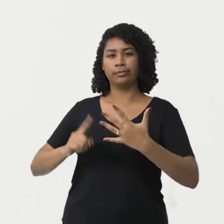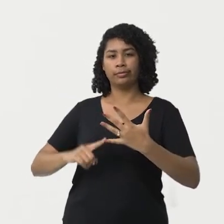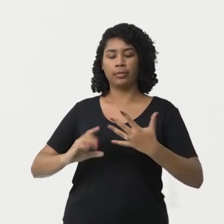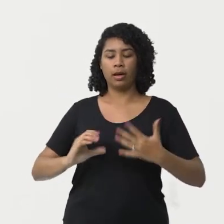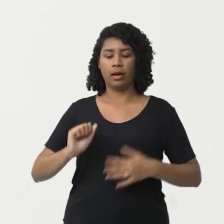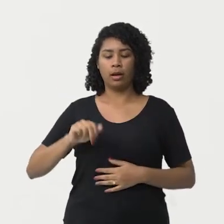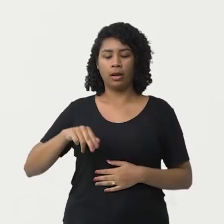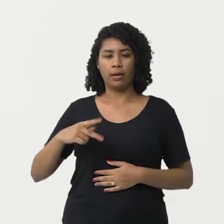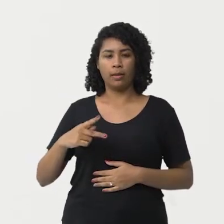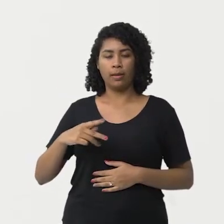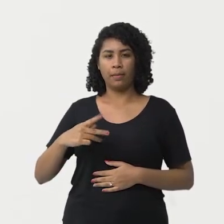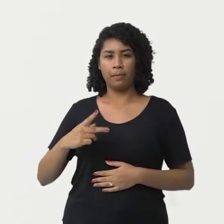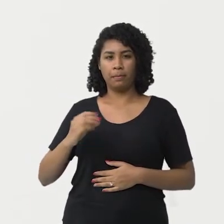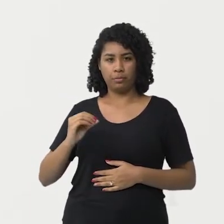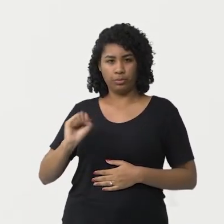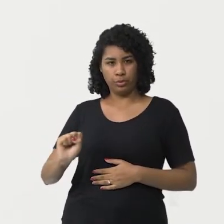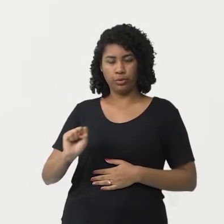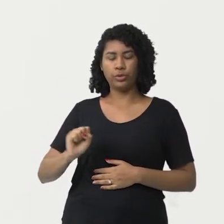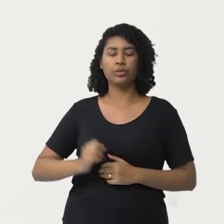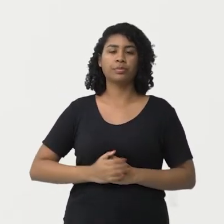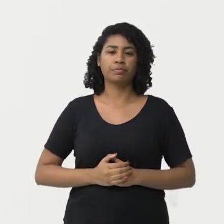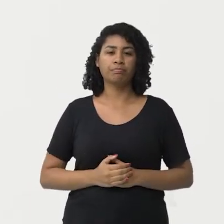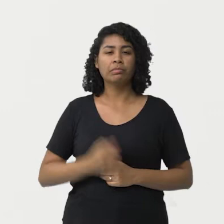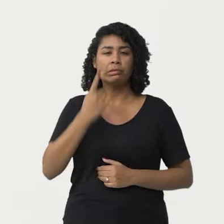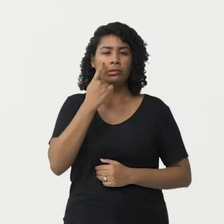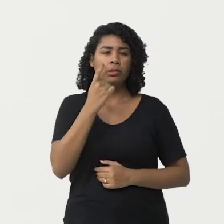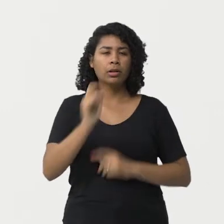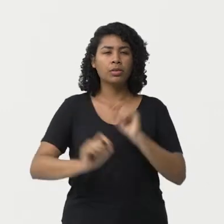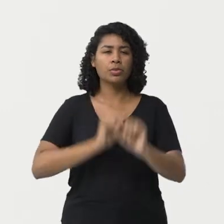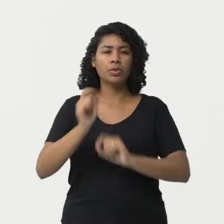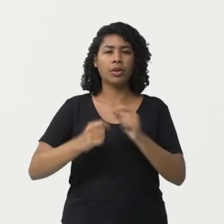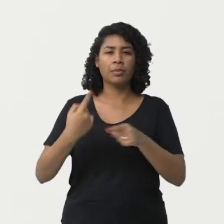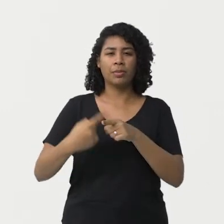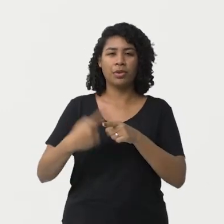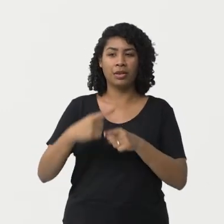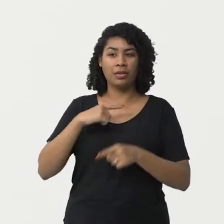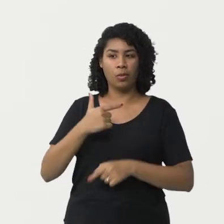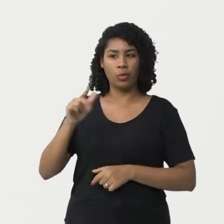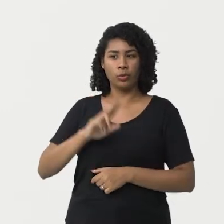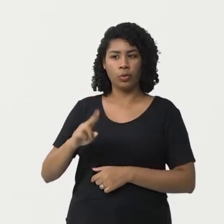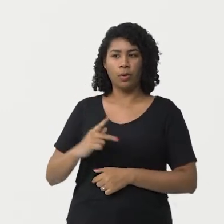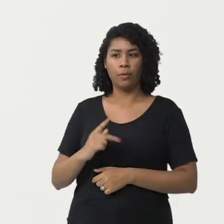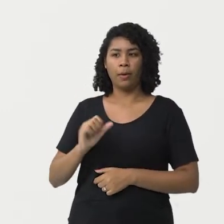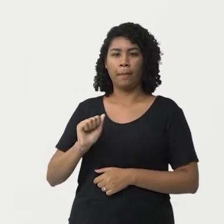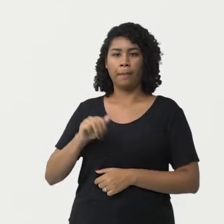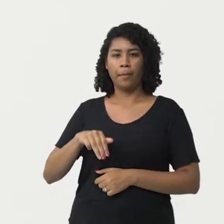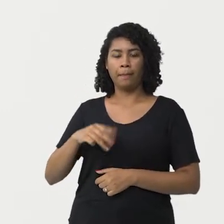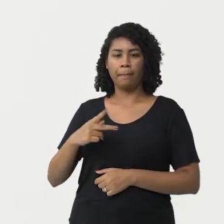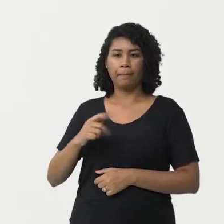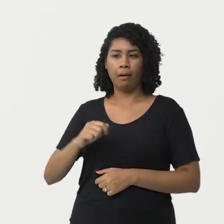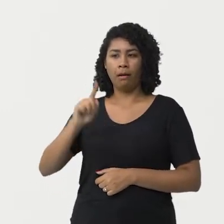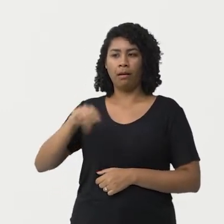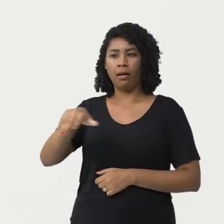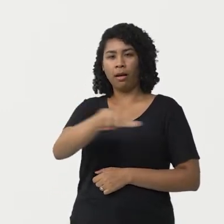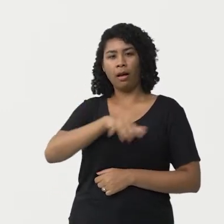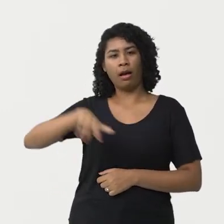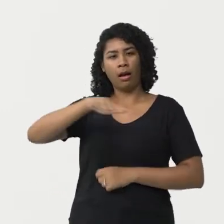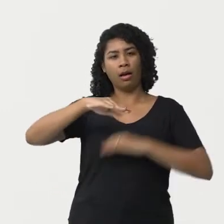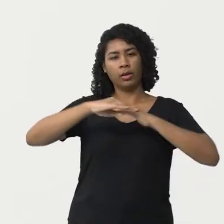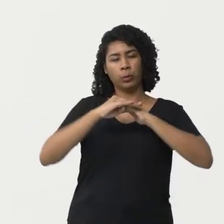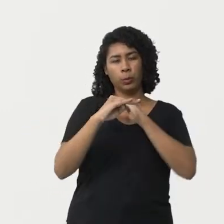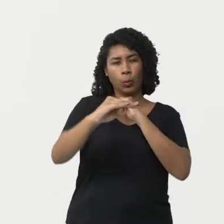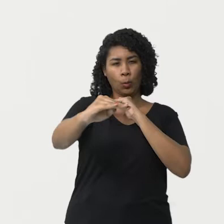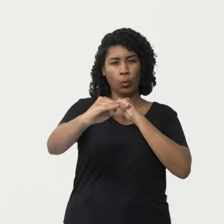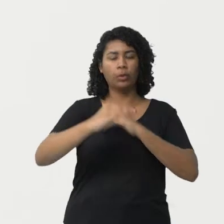O interessante dos campos ou pampas é que ele vem esse nome pampas, que quer dizer área plana. Mas a gente também pode